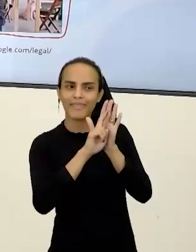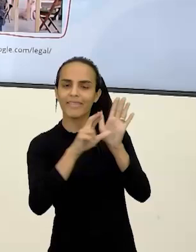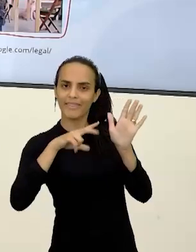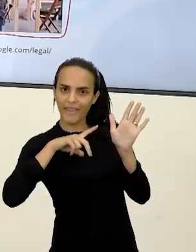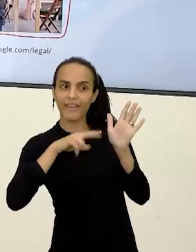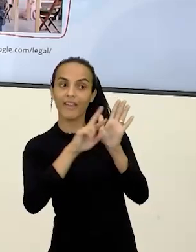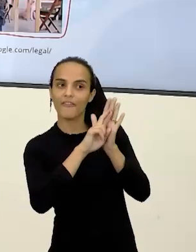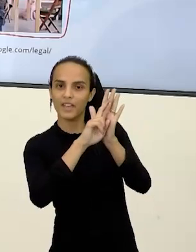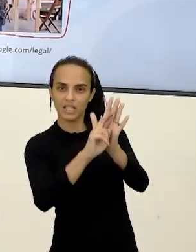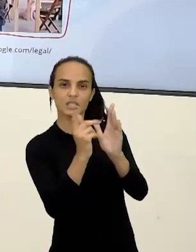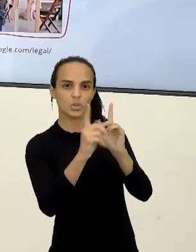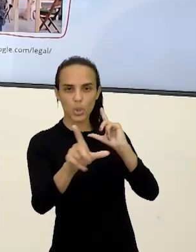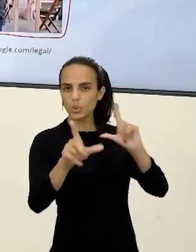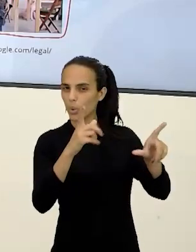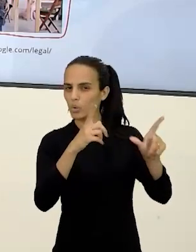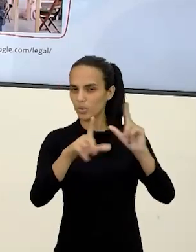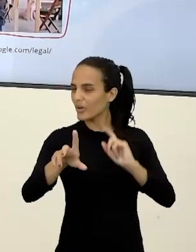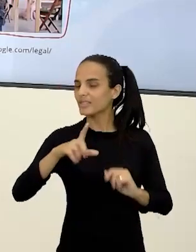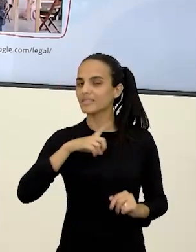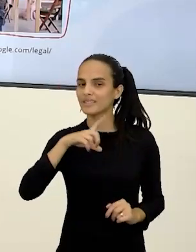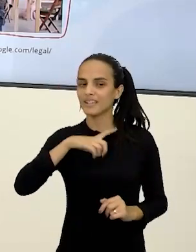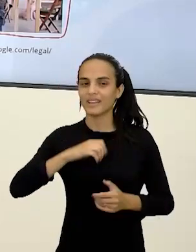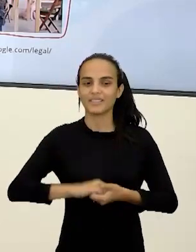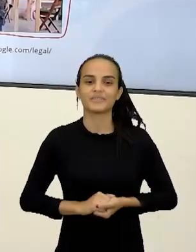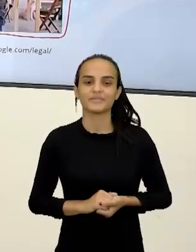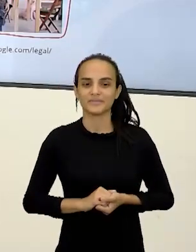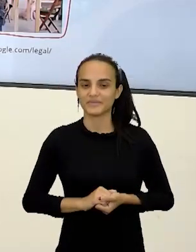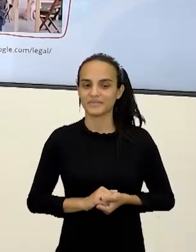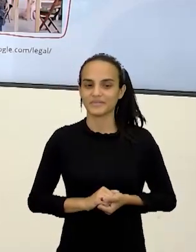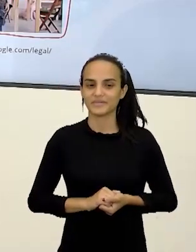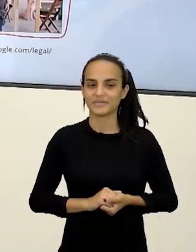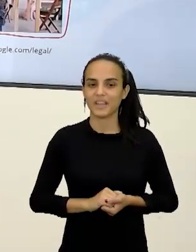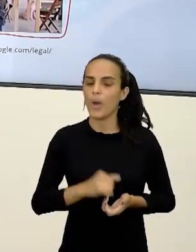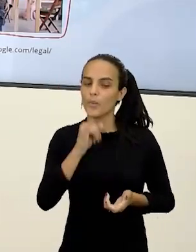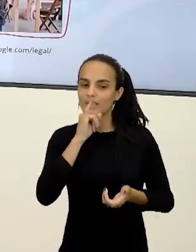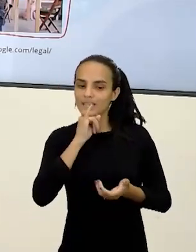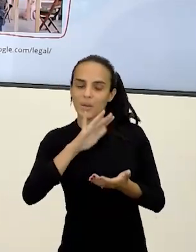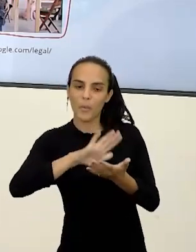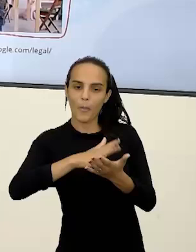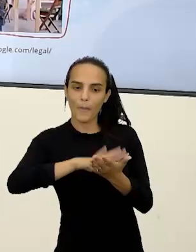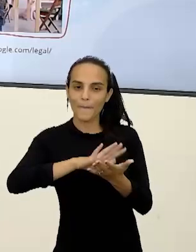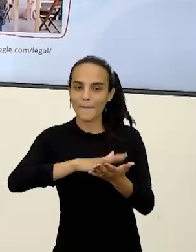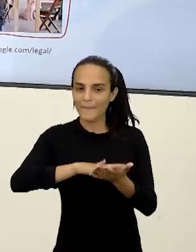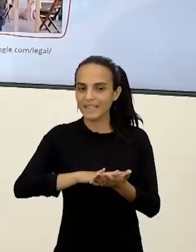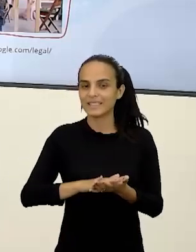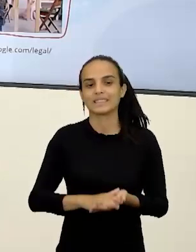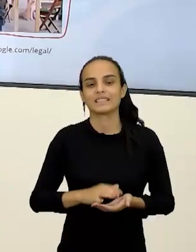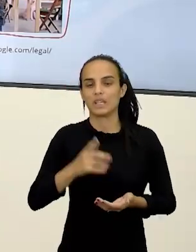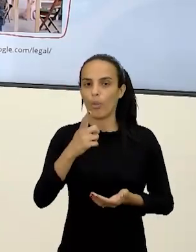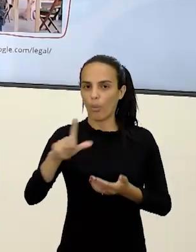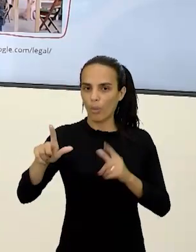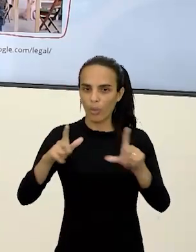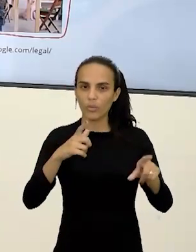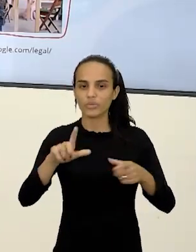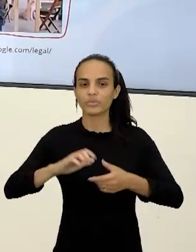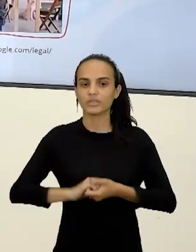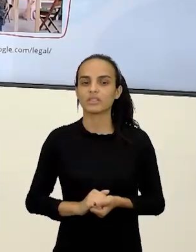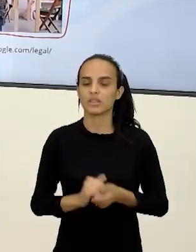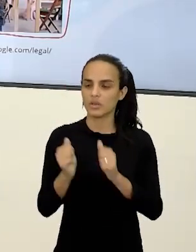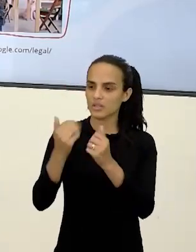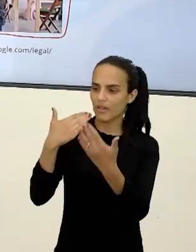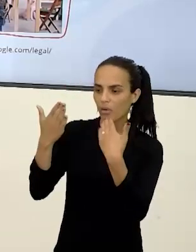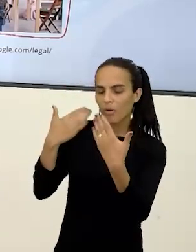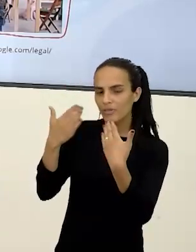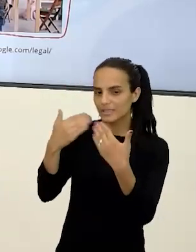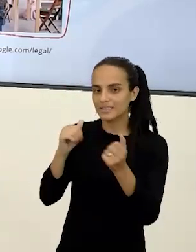né? Então... Porém, Bad Brains, que é uma banda que eu tava falando com o Thiago, que é professor do ensino médio, né, comigo, e Bad